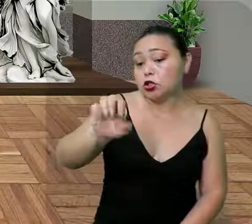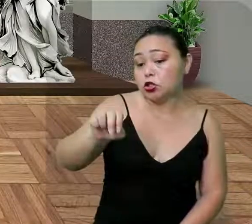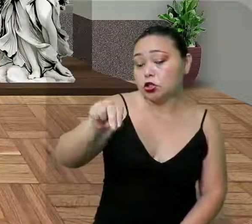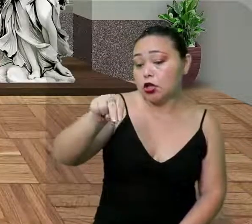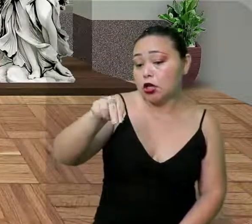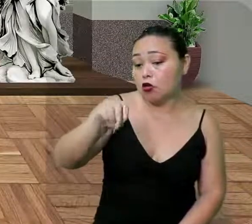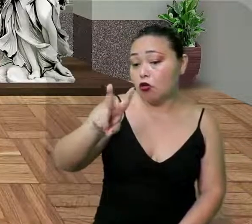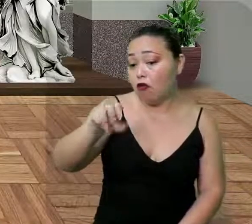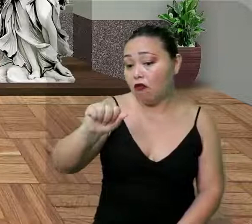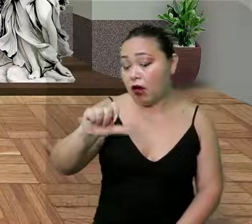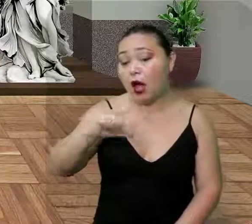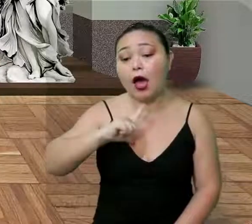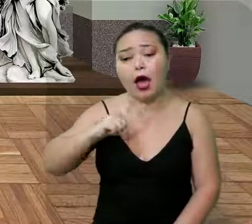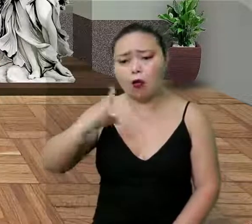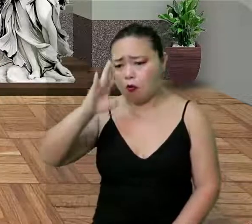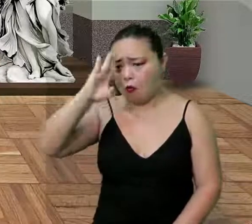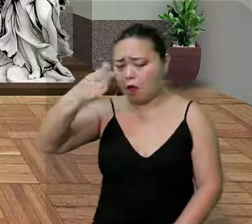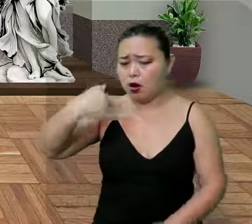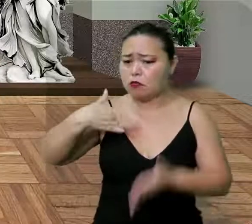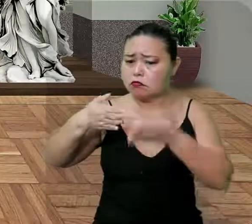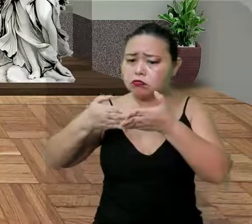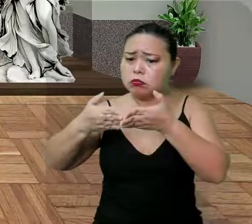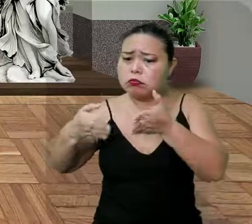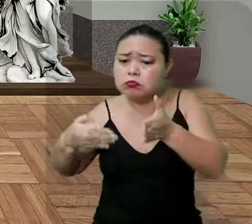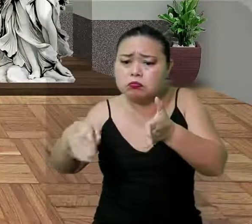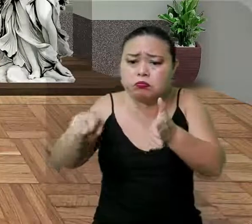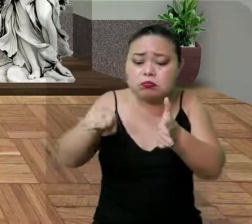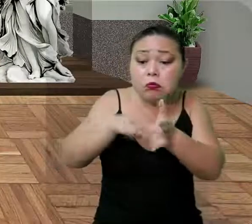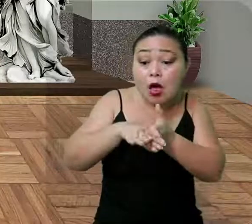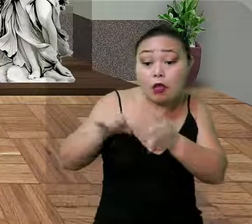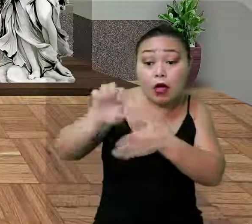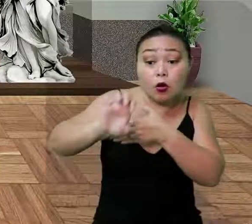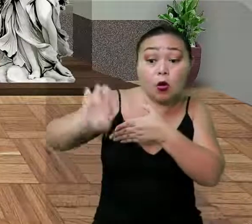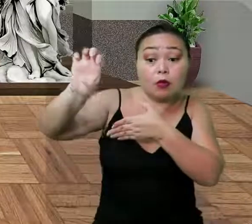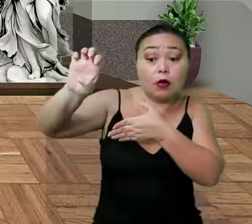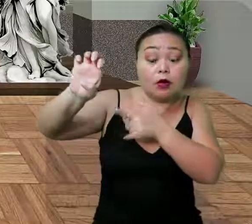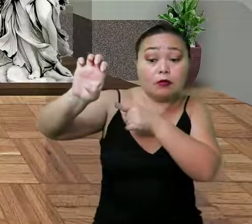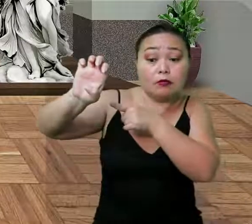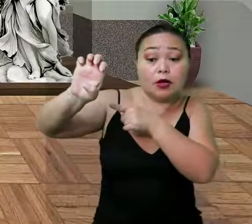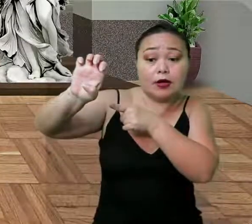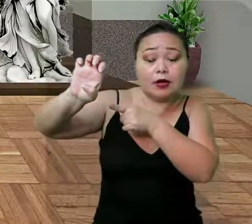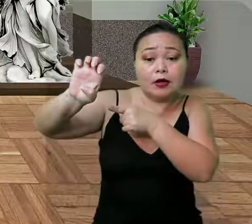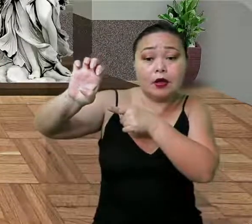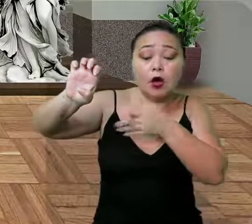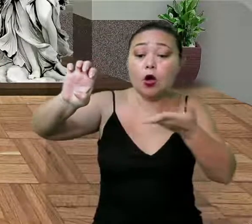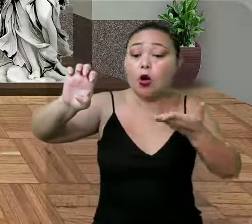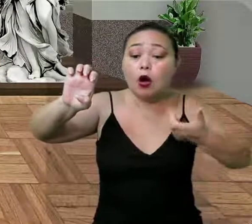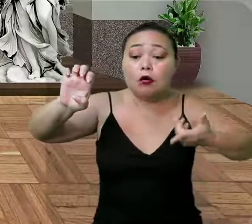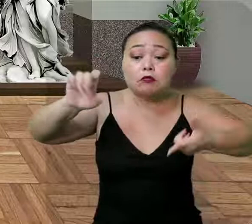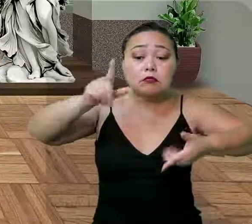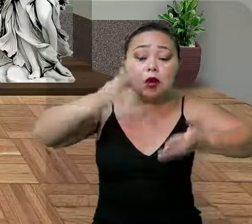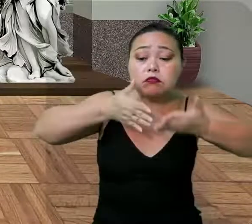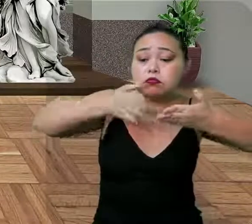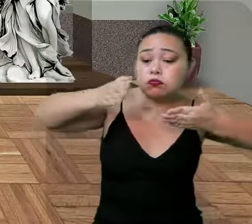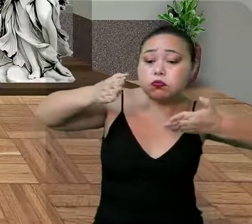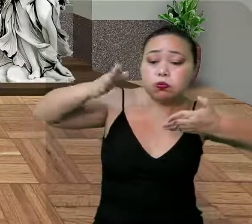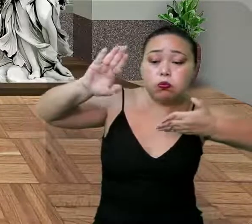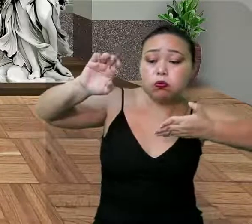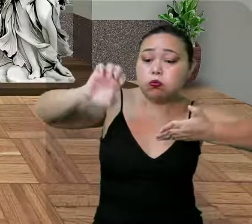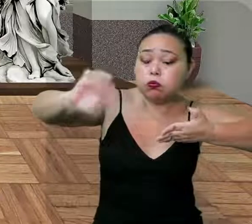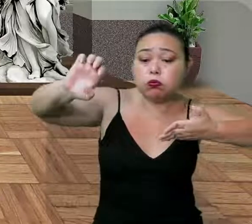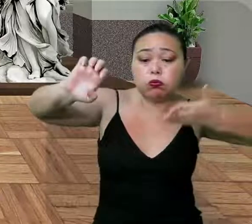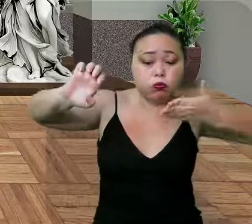um dos principais portos de entrada na Europa então todo o produto que vir do